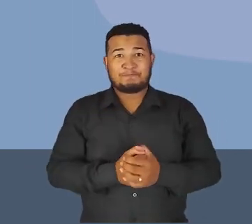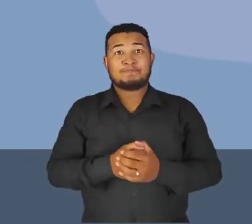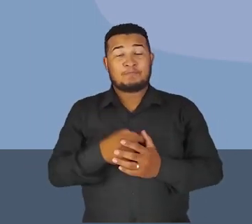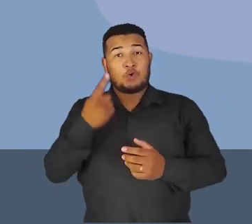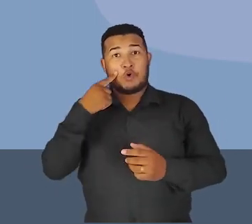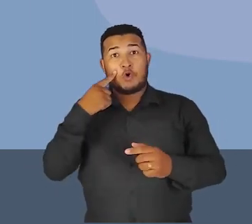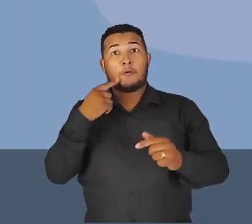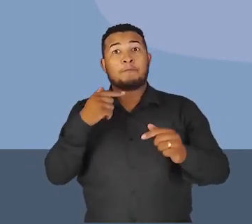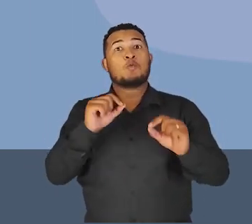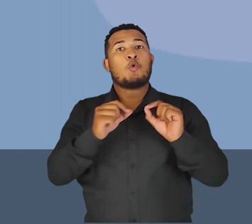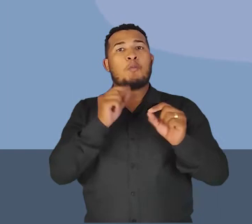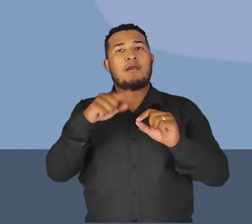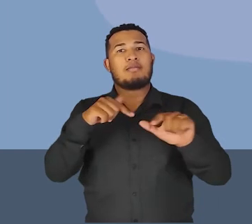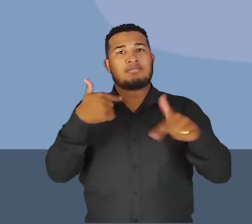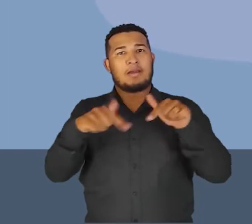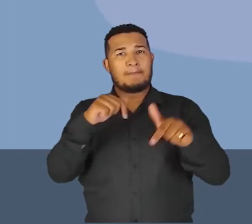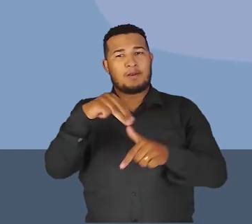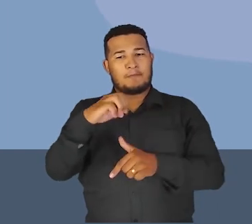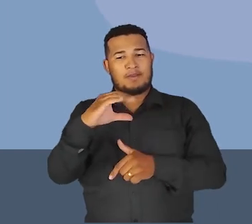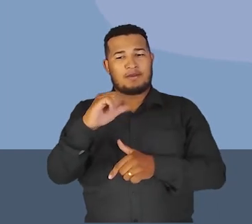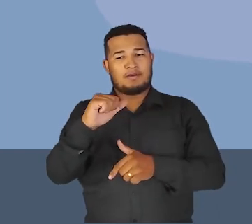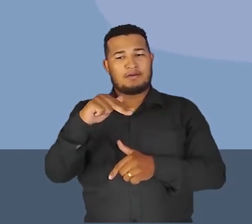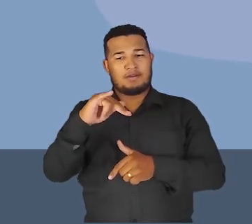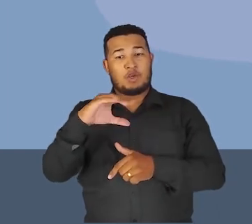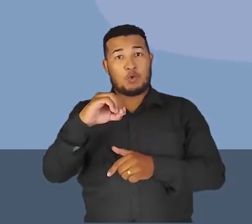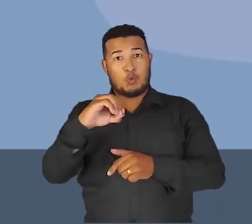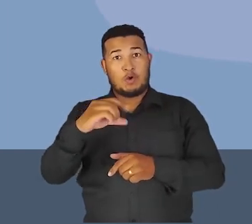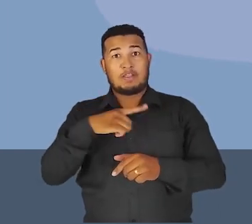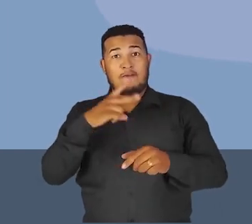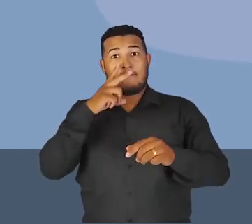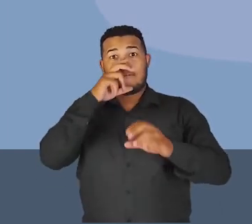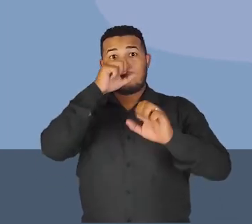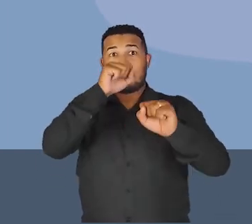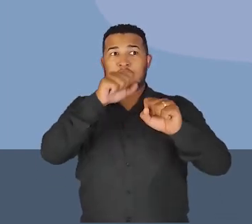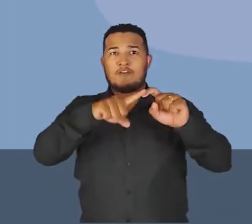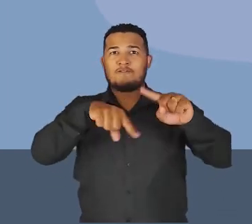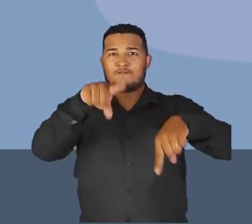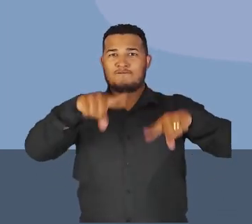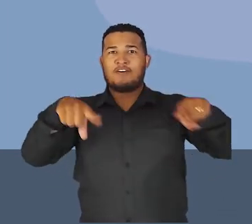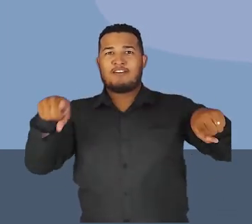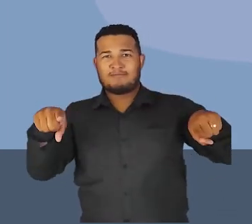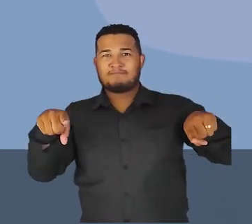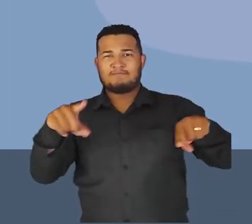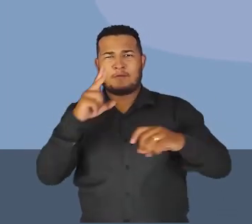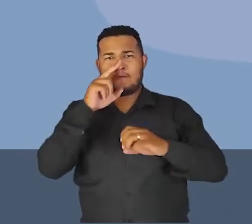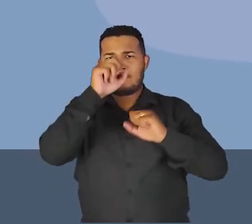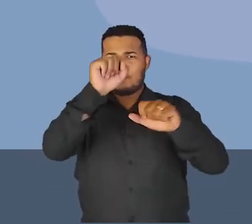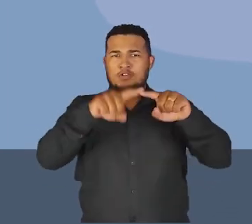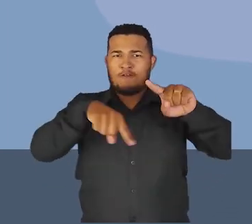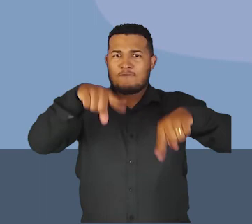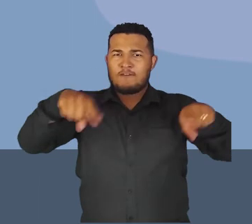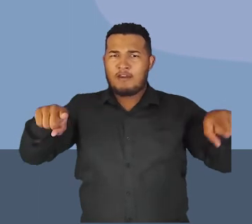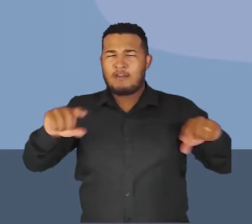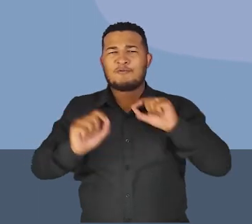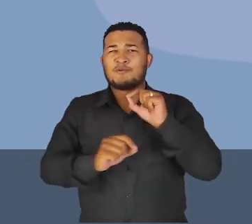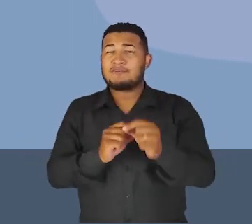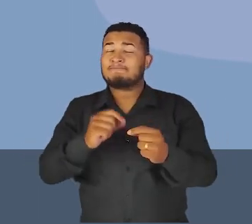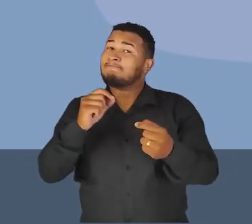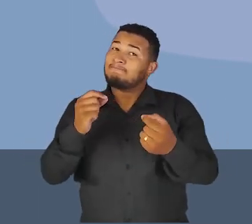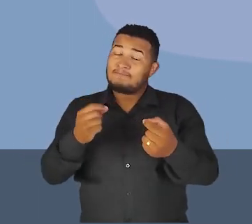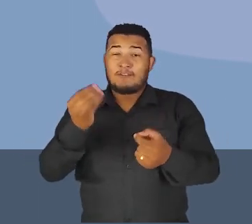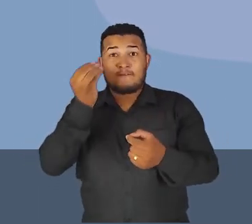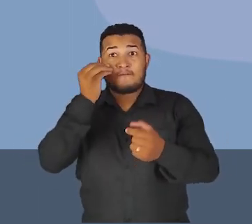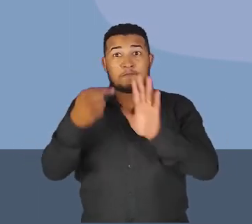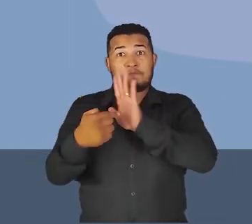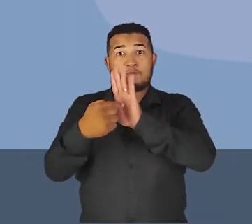exercido por uma força variável. As forças variáveis normalmente vão ser